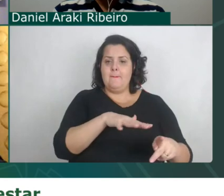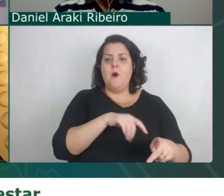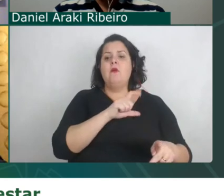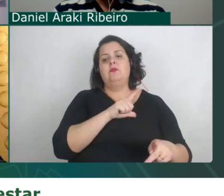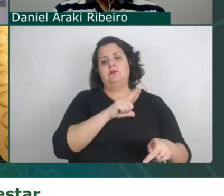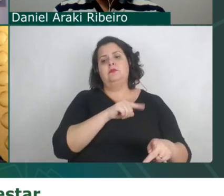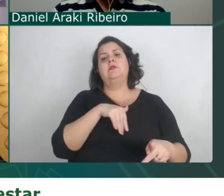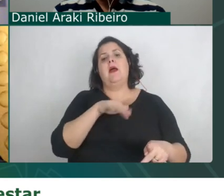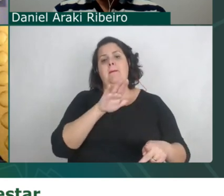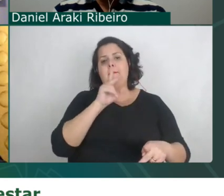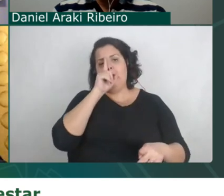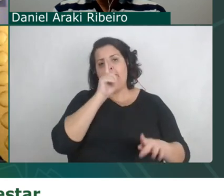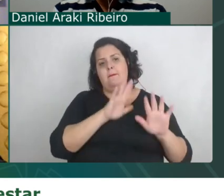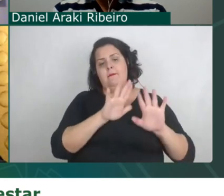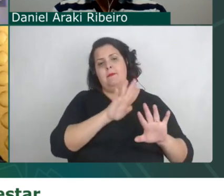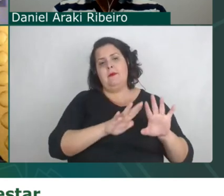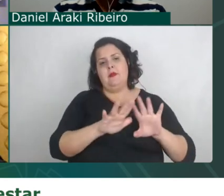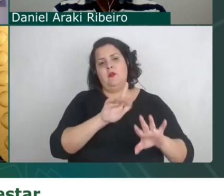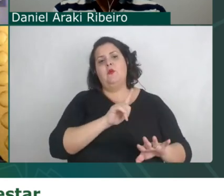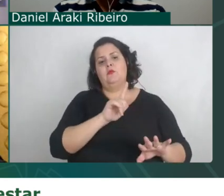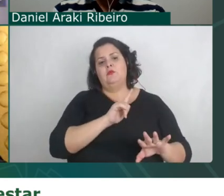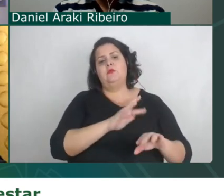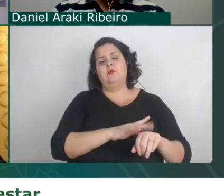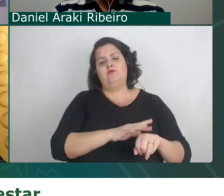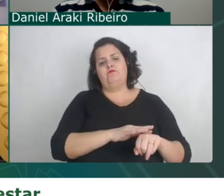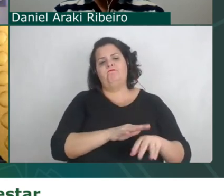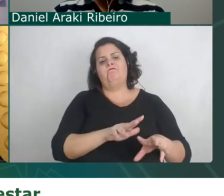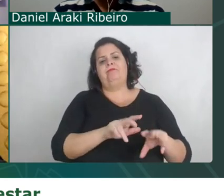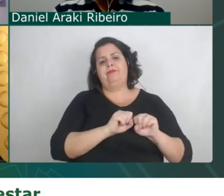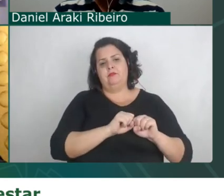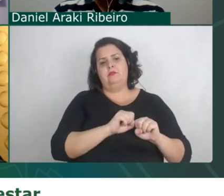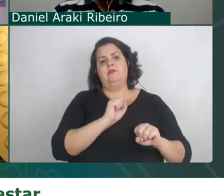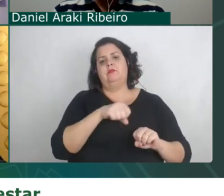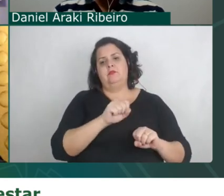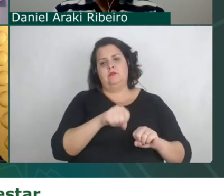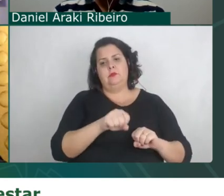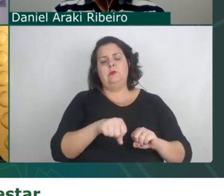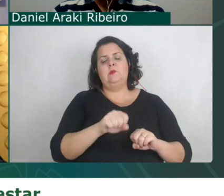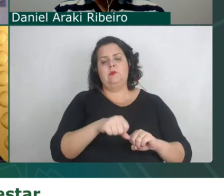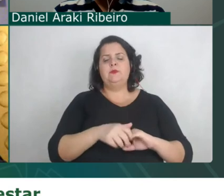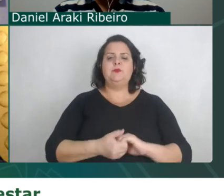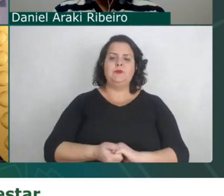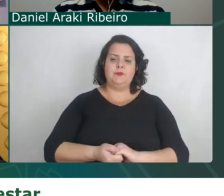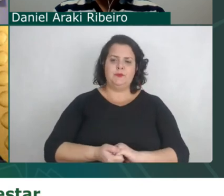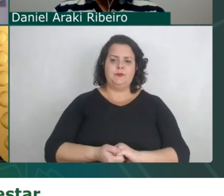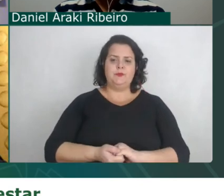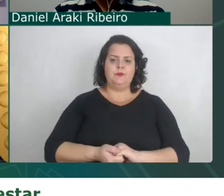e, portanto, têm os efeitos diretos, né, dos agentes mutagênicos e dos cancerígenos.